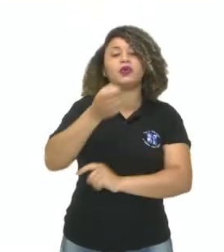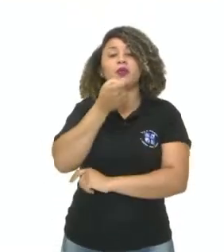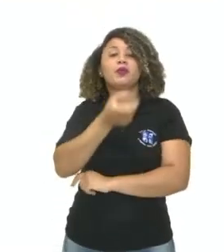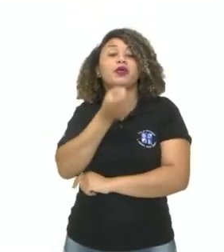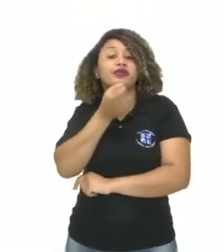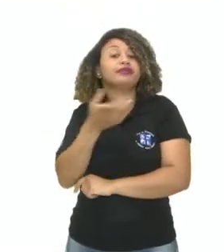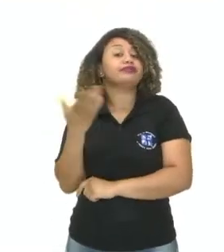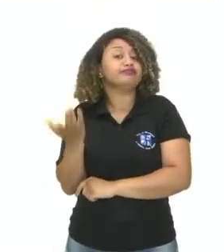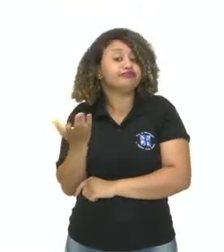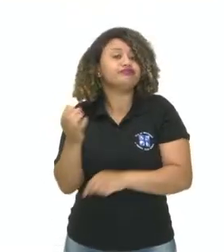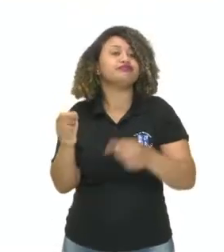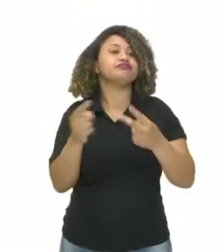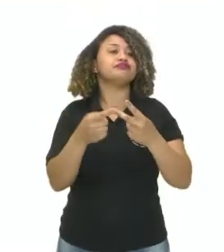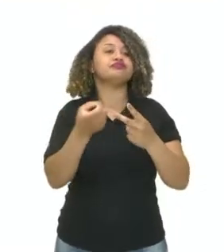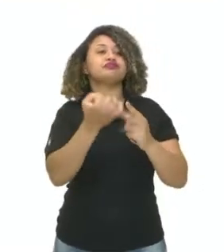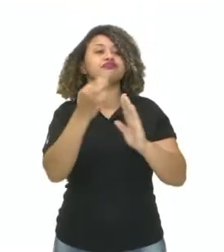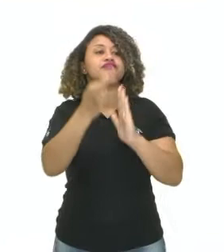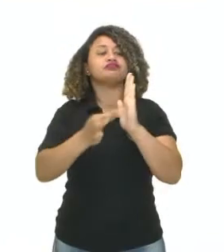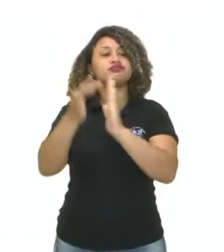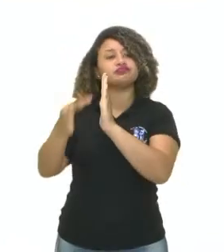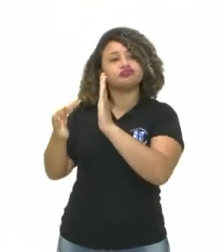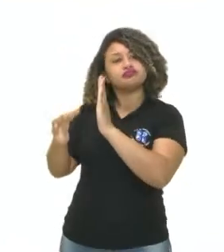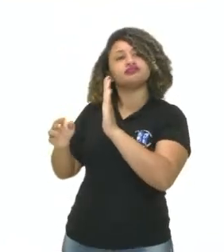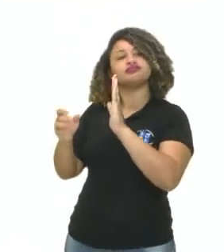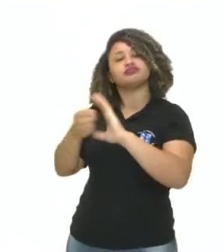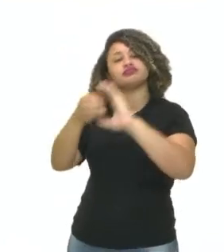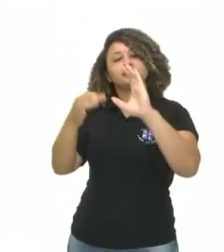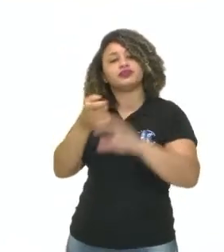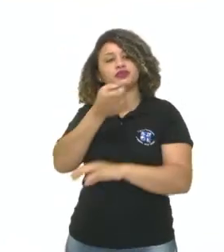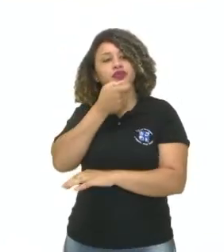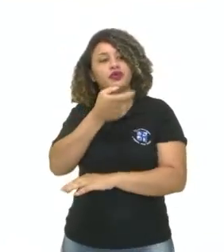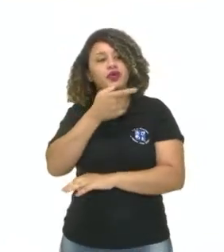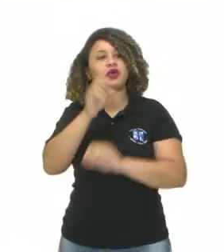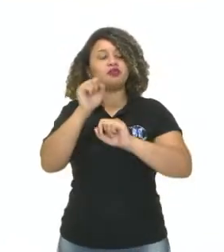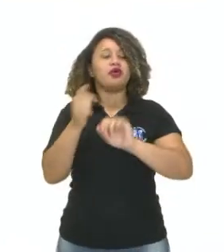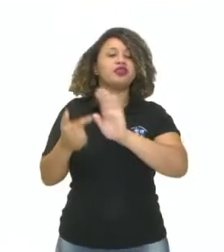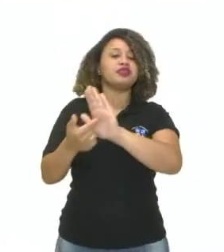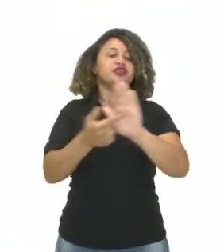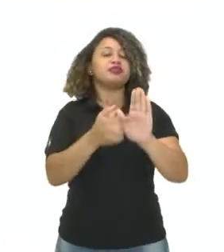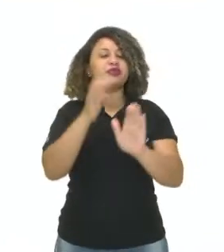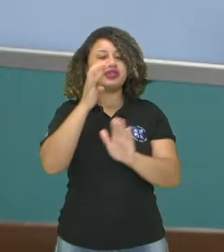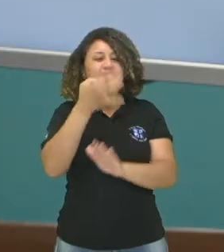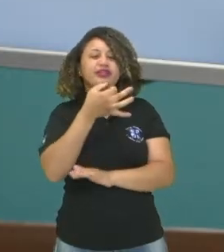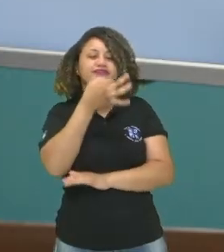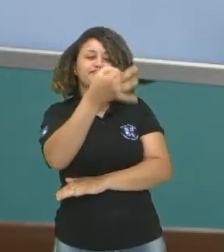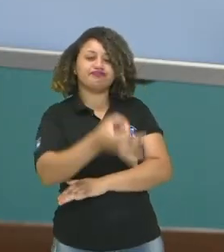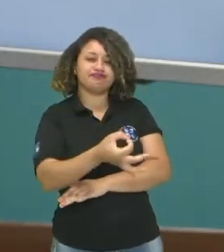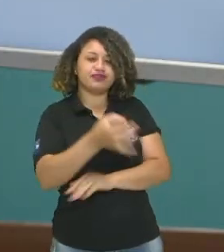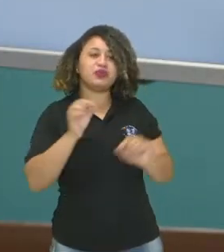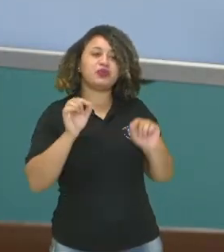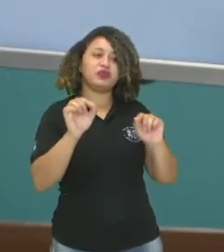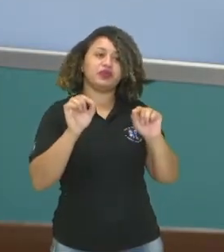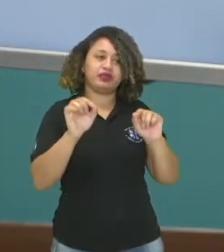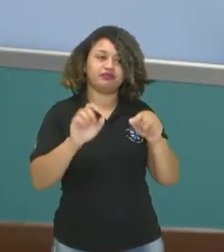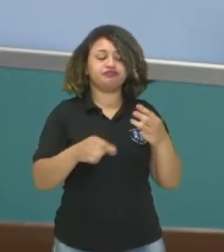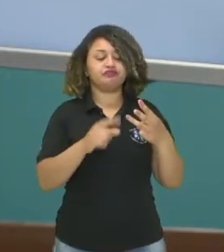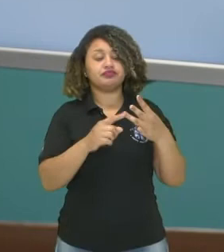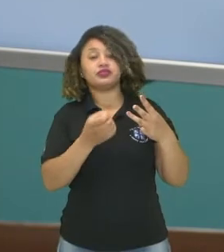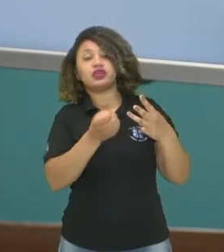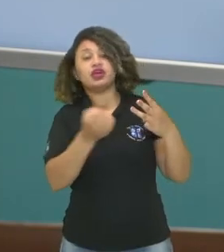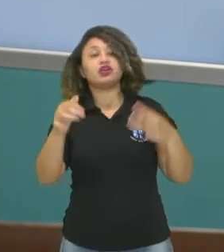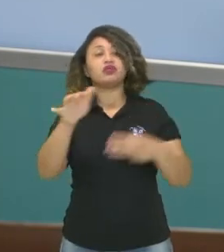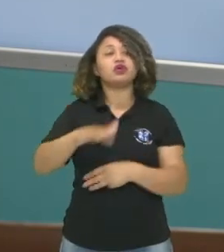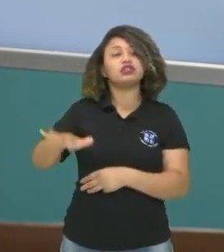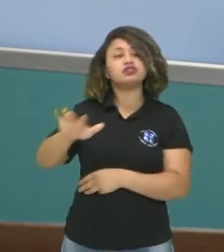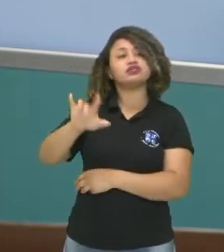podem expressar crítica? Que situações do cotidiano podem servir de tema? Então, pensando sobre a primeira